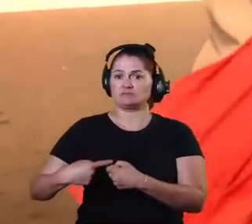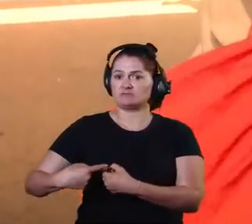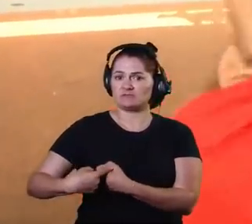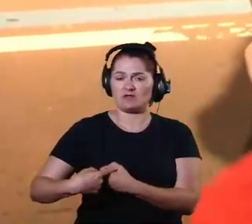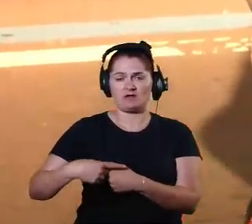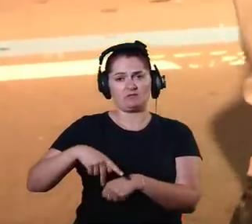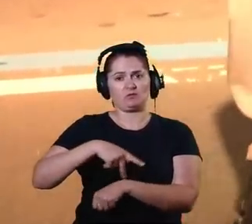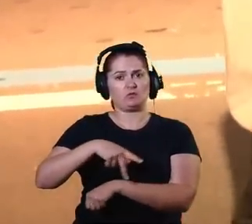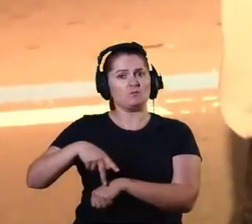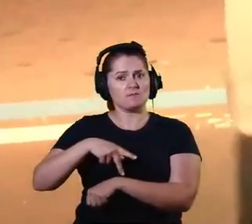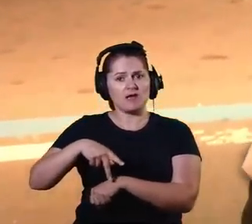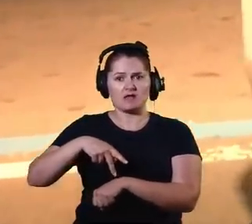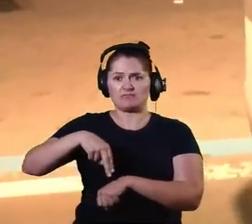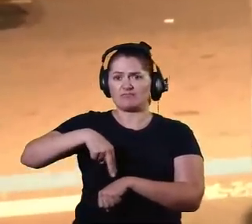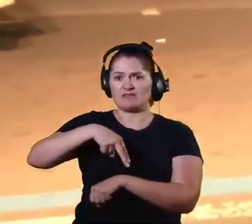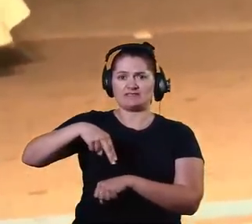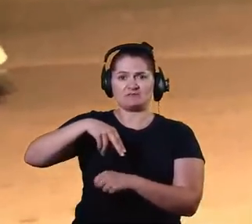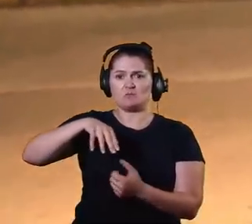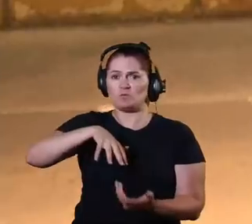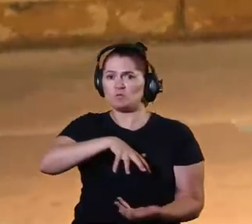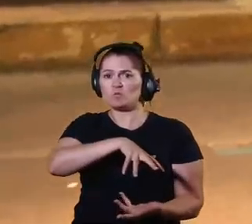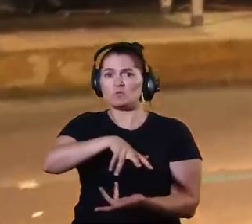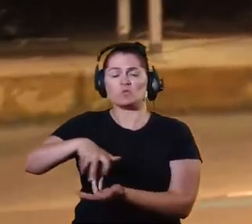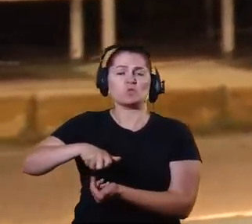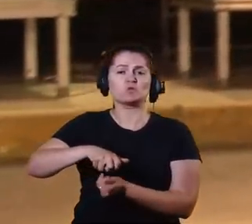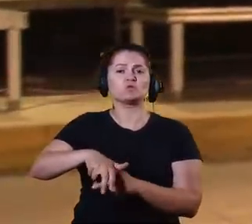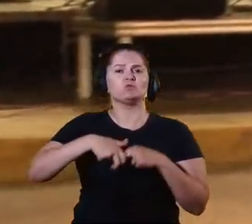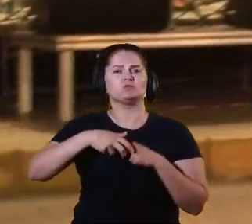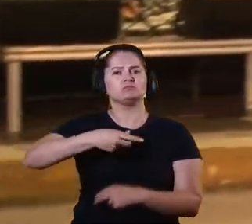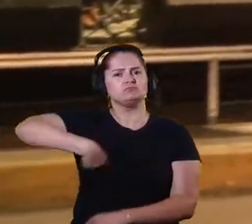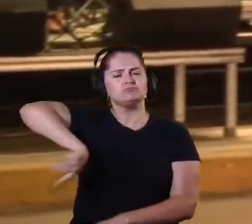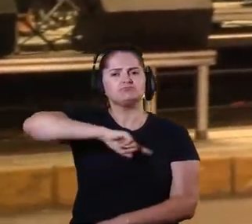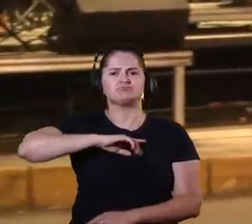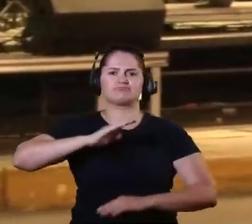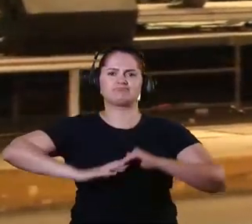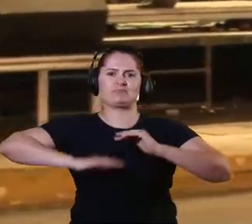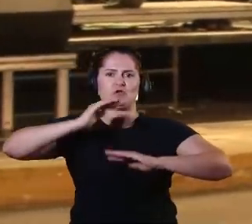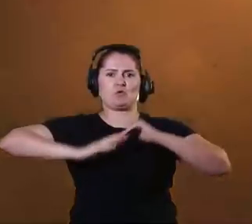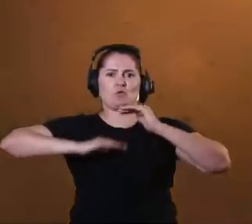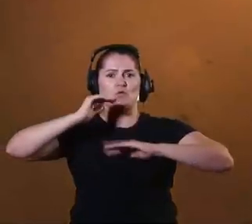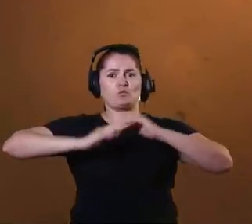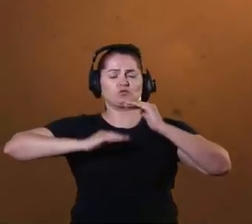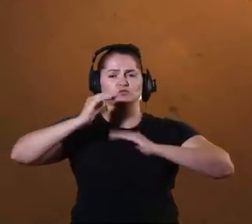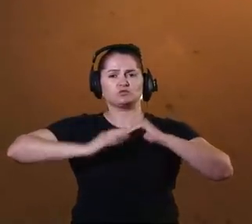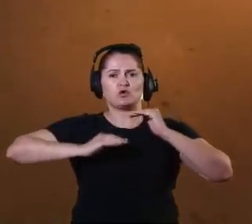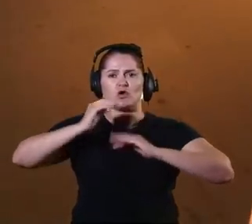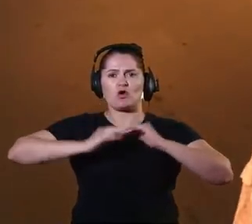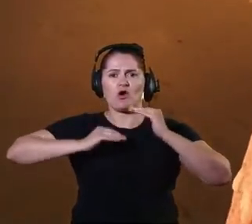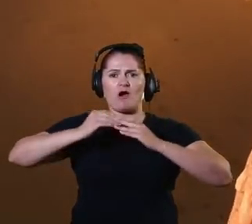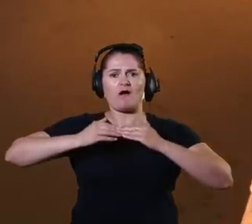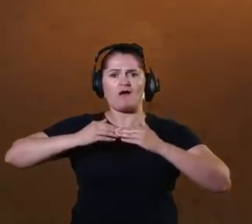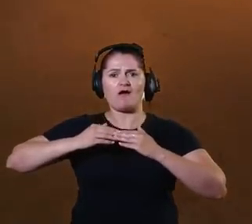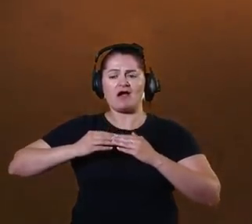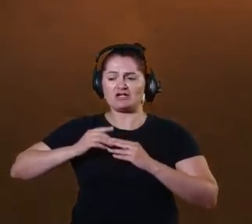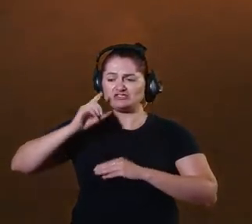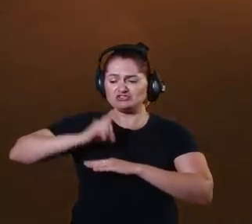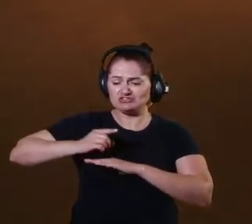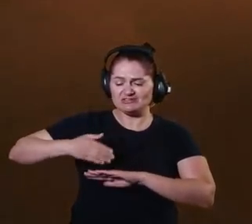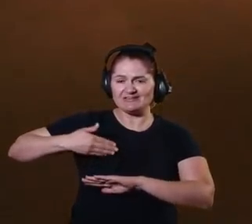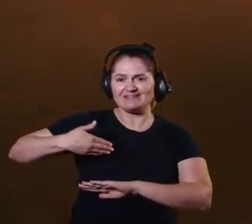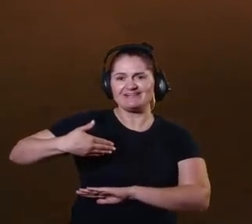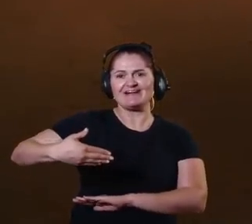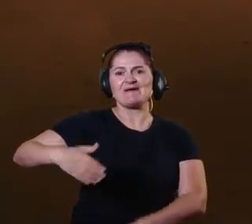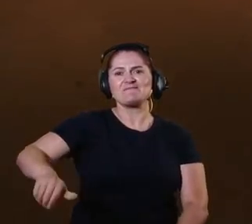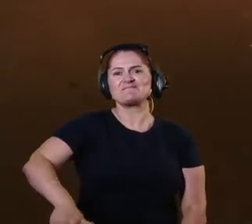de um país, de uma nação e do mundo. Só assim nós construiremos dias melhores para nossas tantas gerações